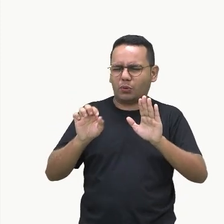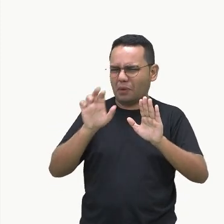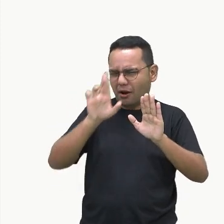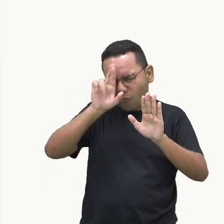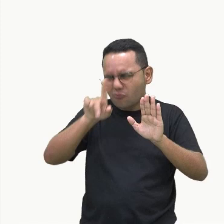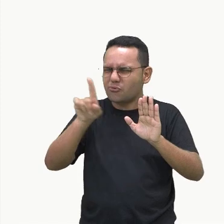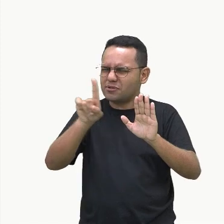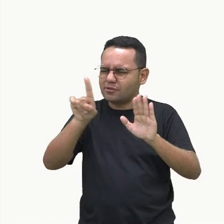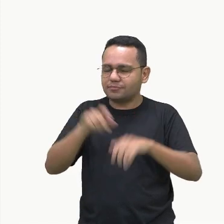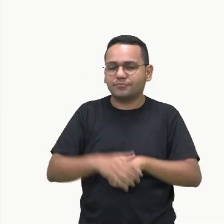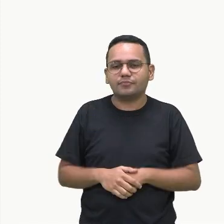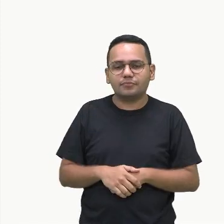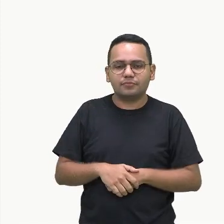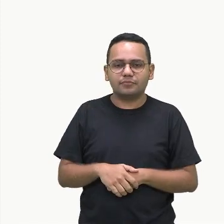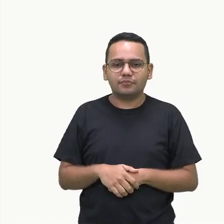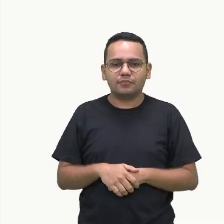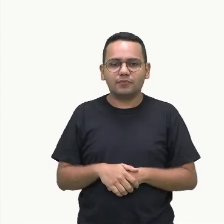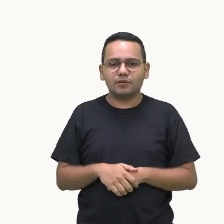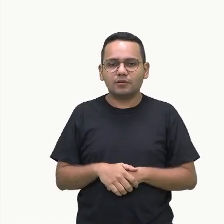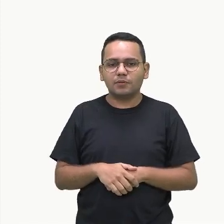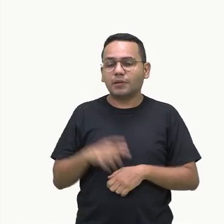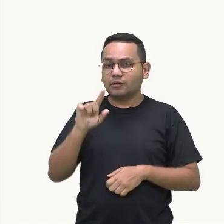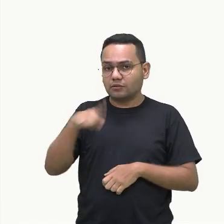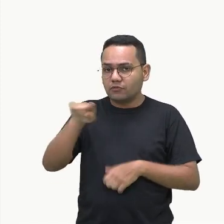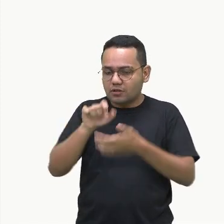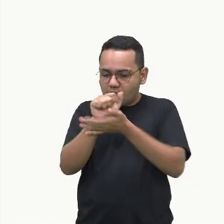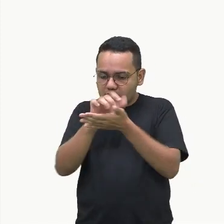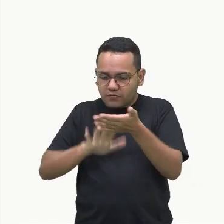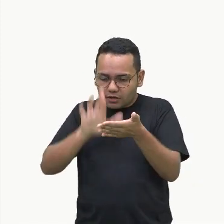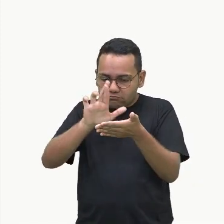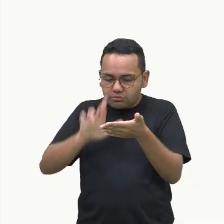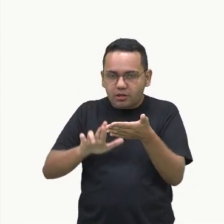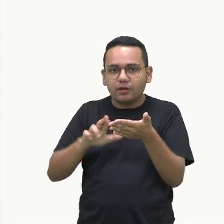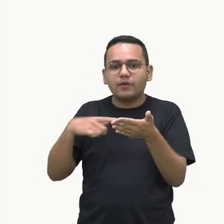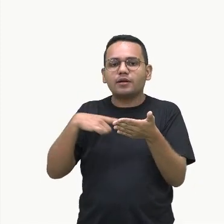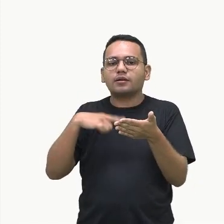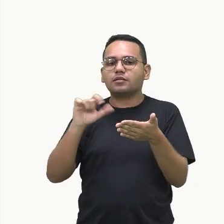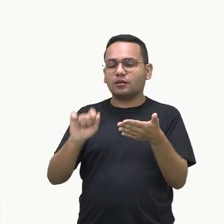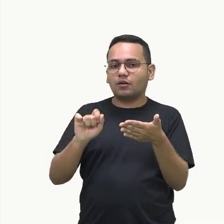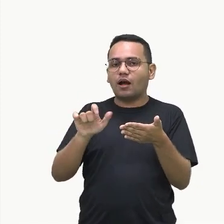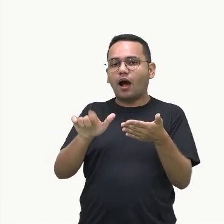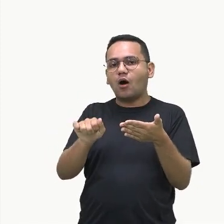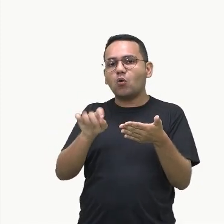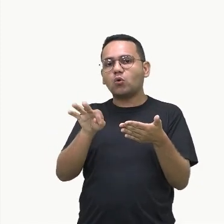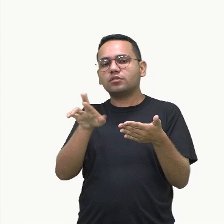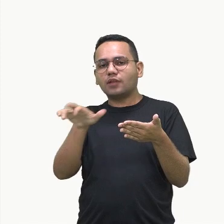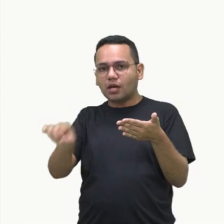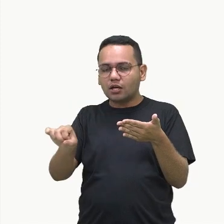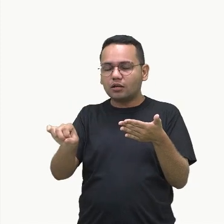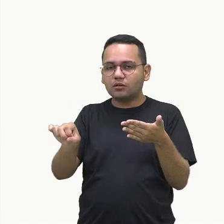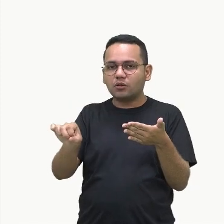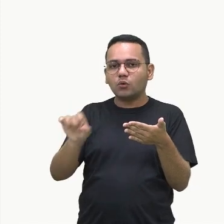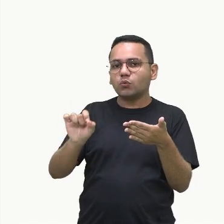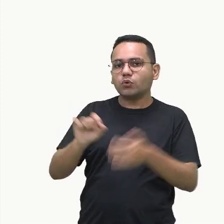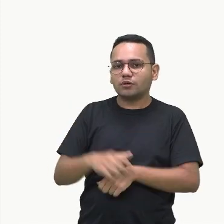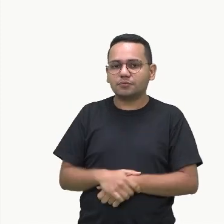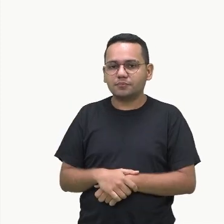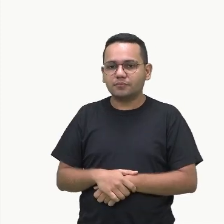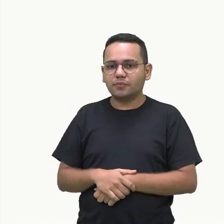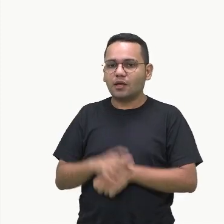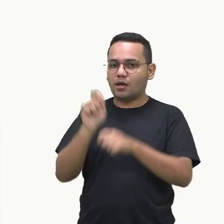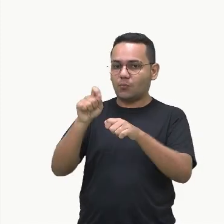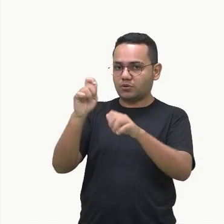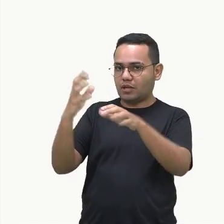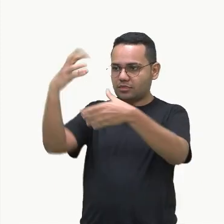que tenha aí ângulos alternos. Lembre, ângulos alternos, eles podem ser internos